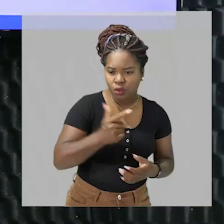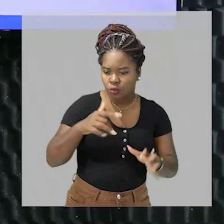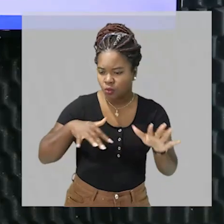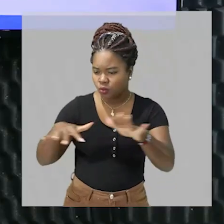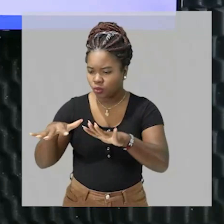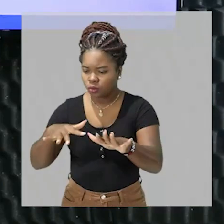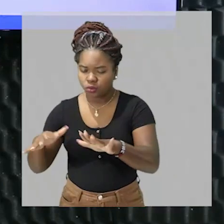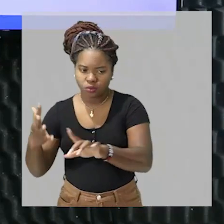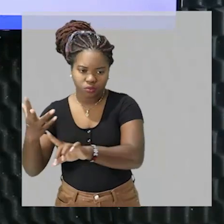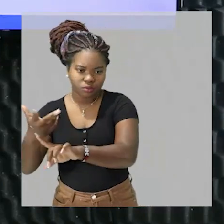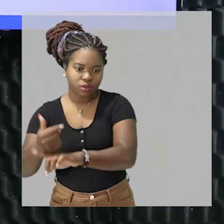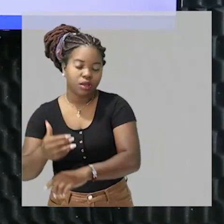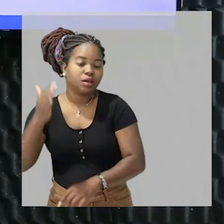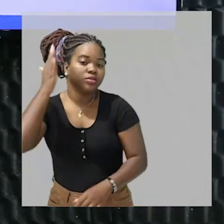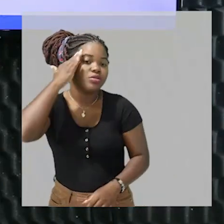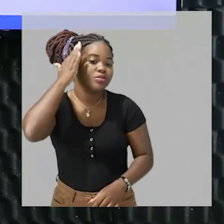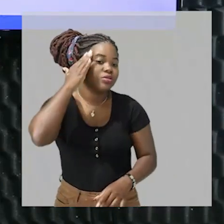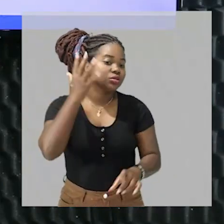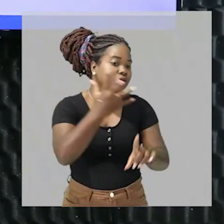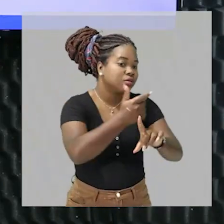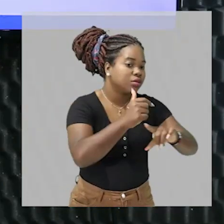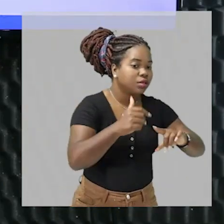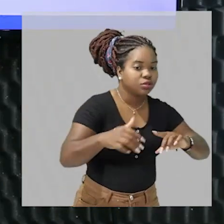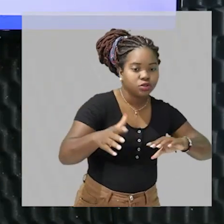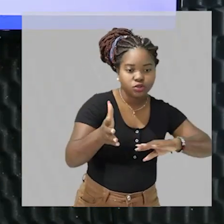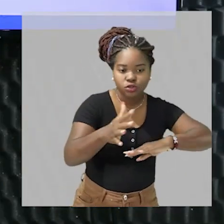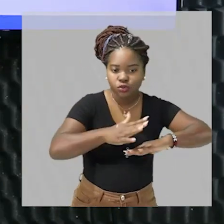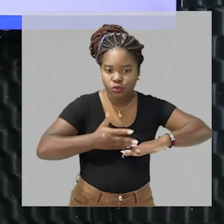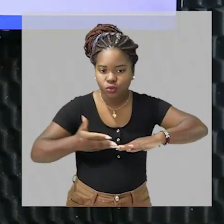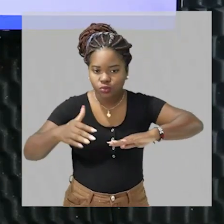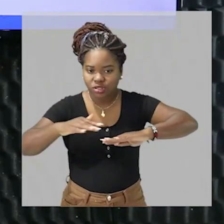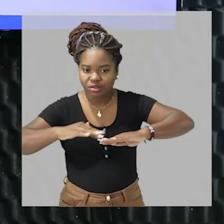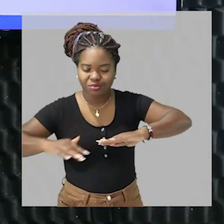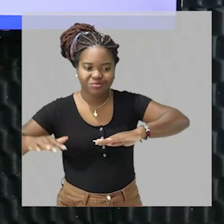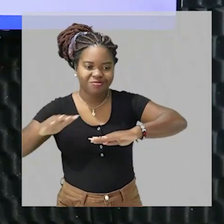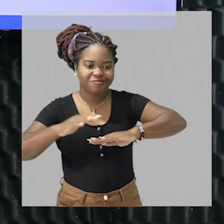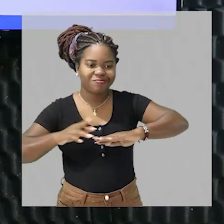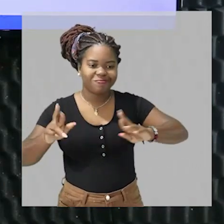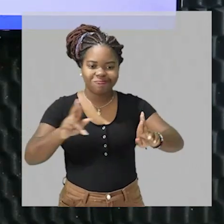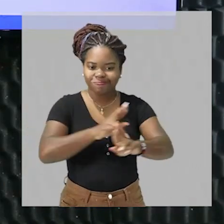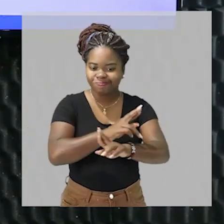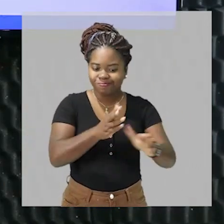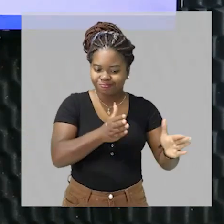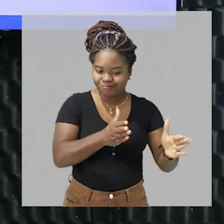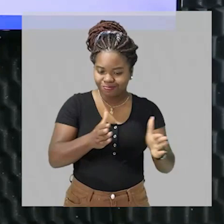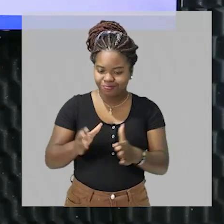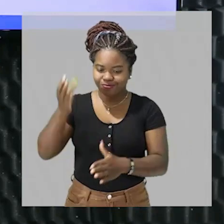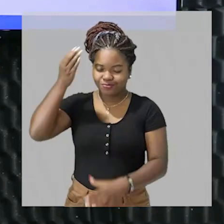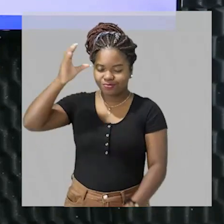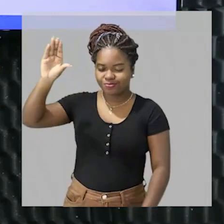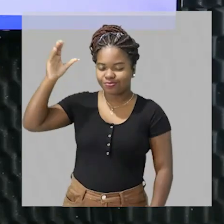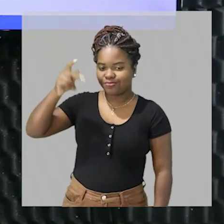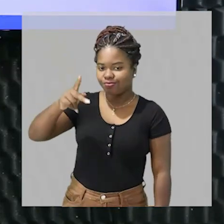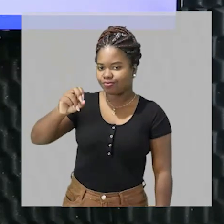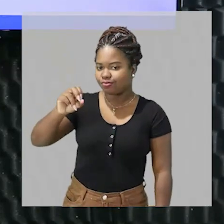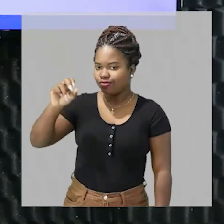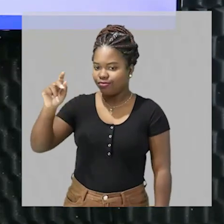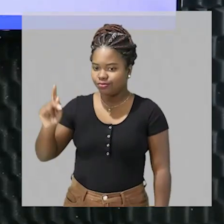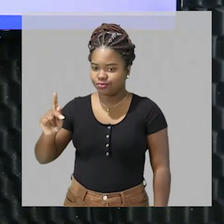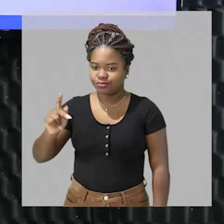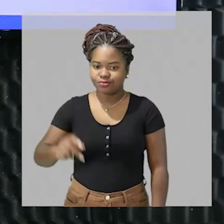onde é que a arte contemporânea ela se encaixa nesse processo que a gente tem hoje da cultura pop, certo?